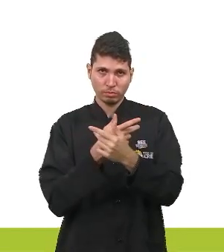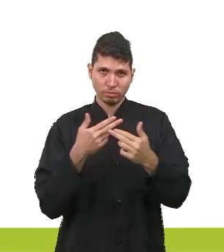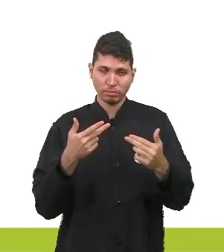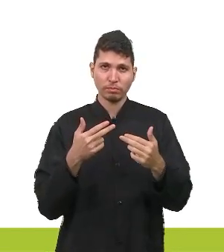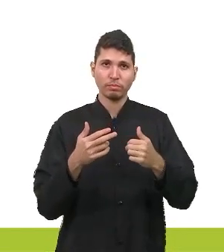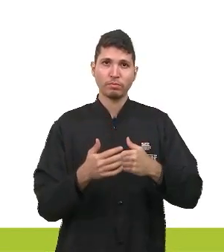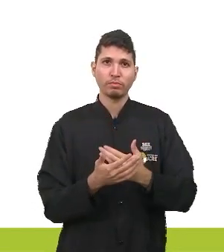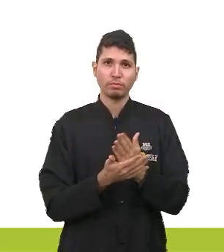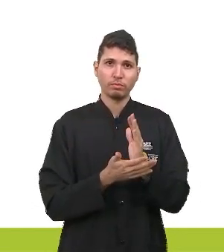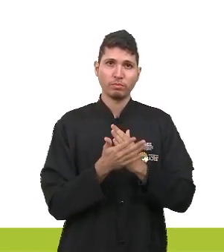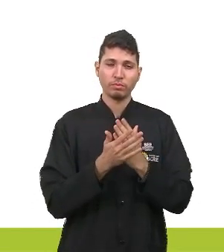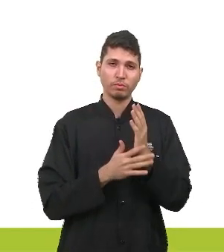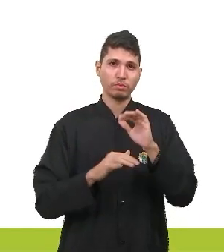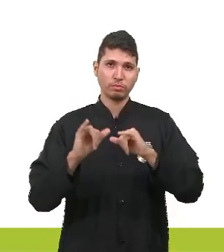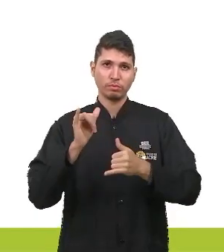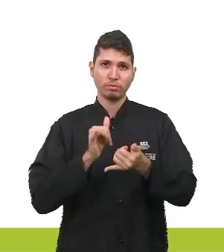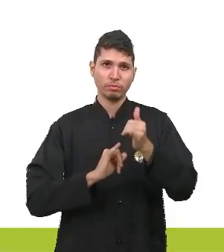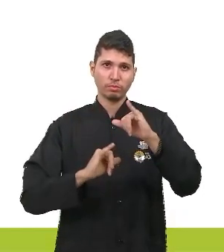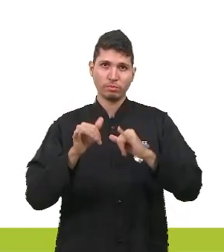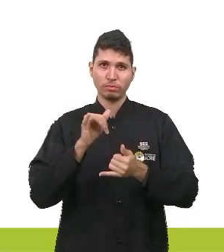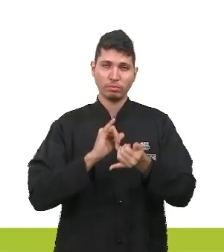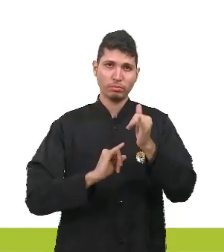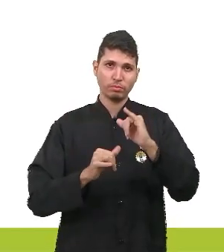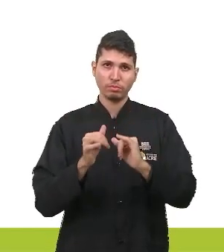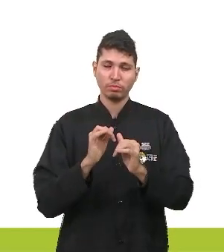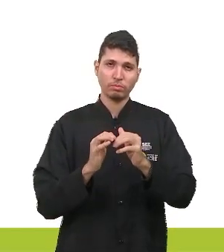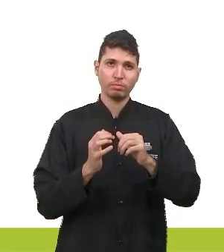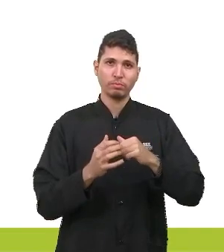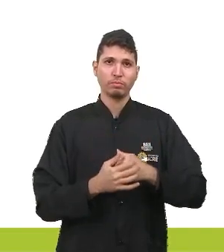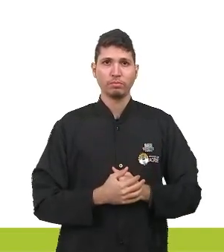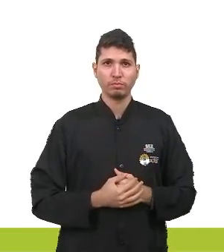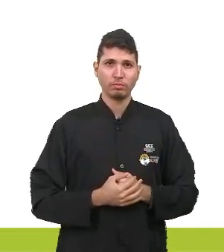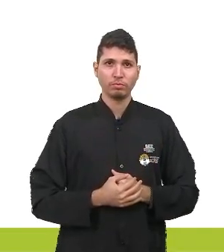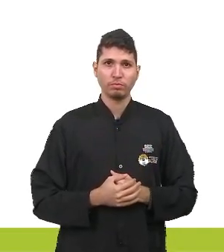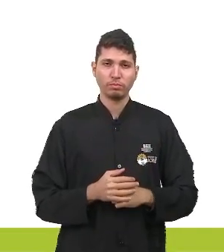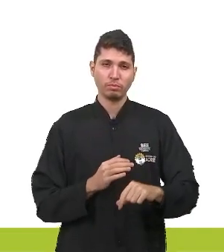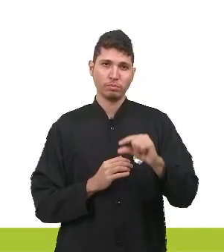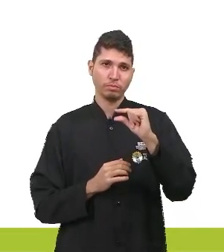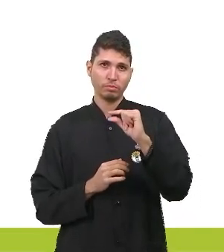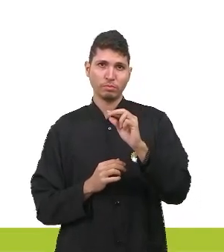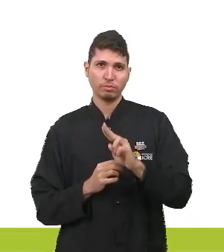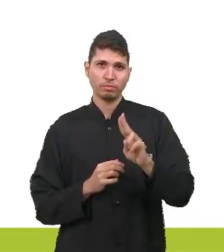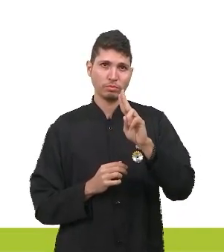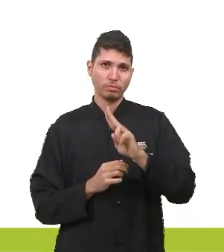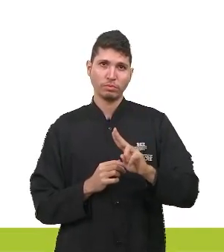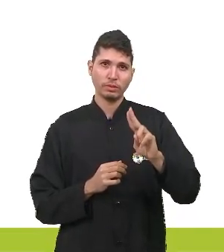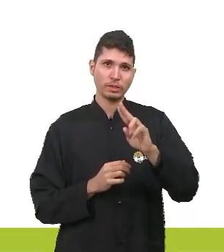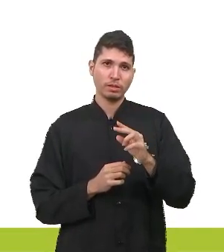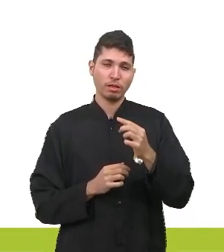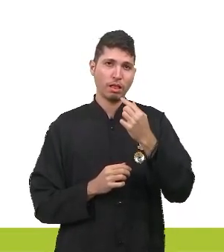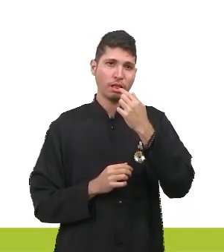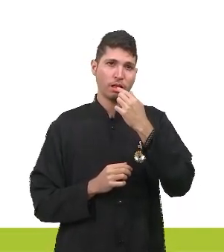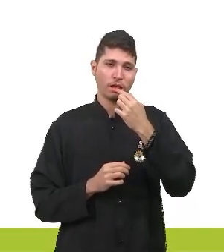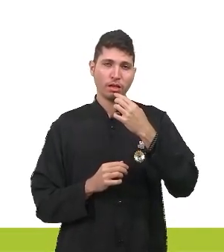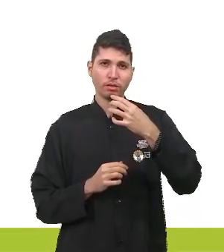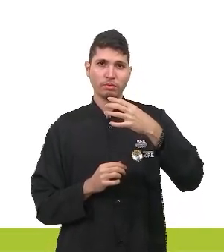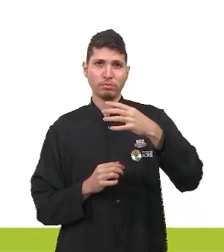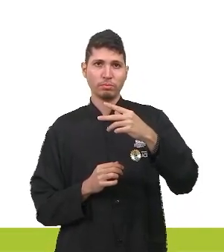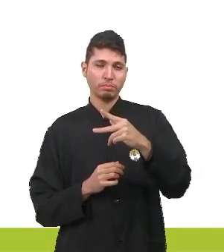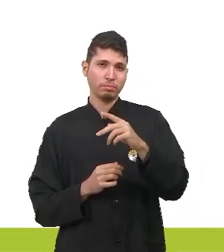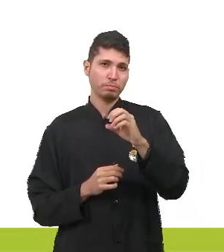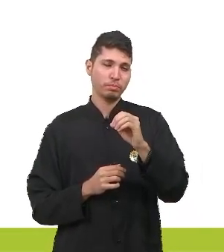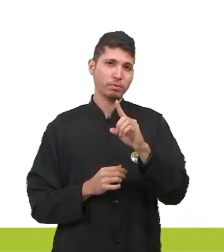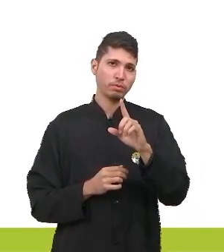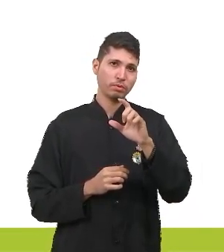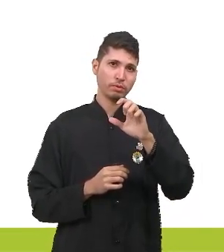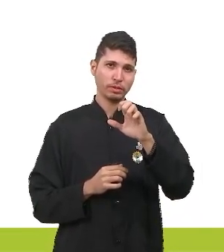compostos poliméricos formados por partes menores, à base de polissacarídeo, que são os